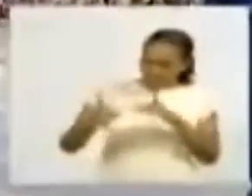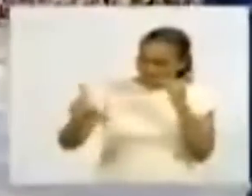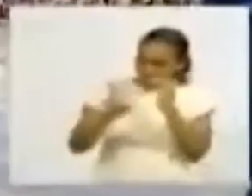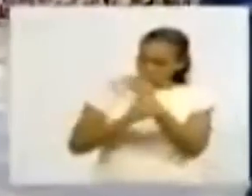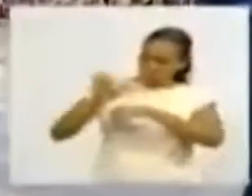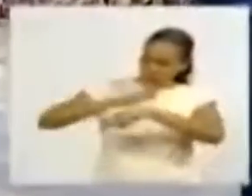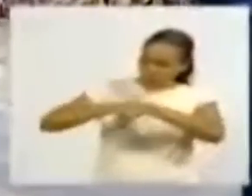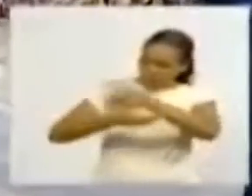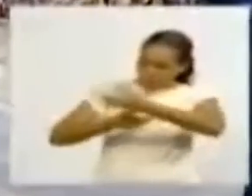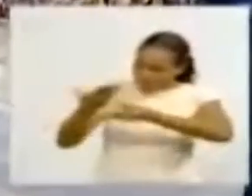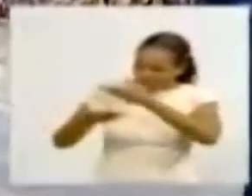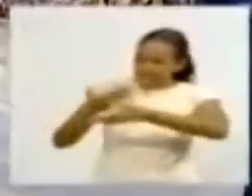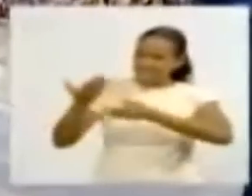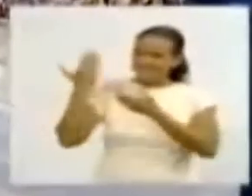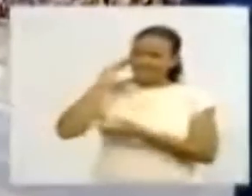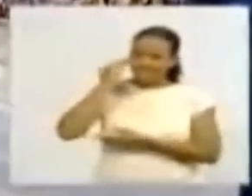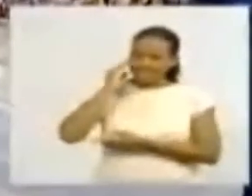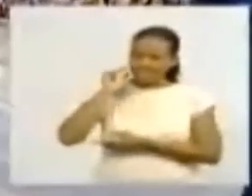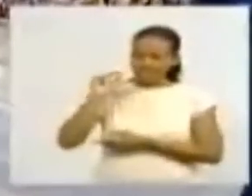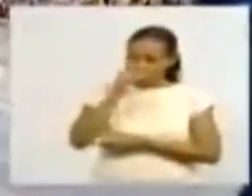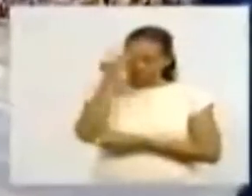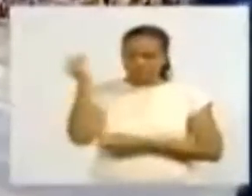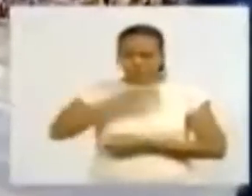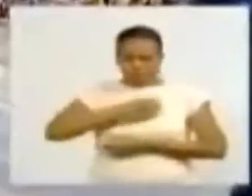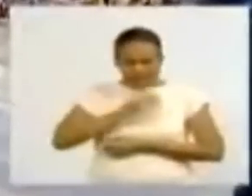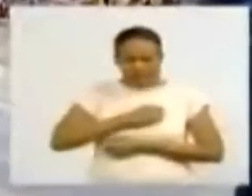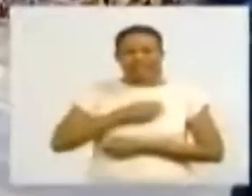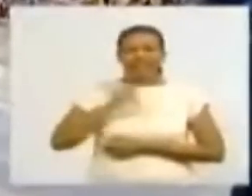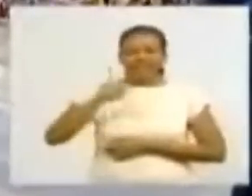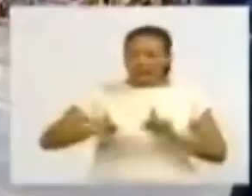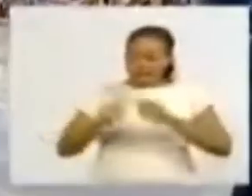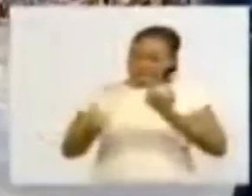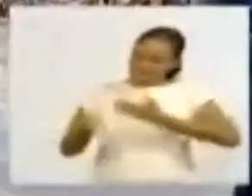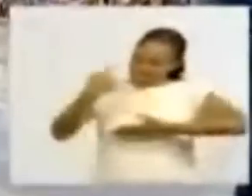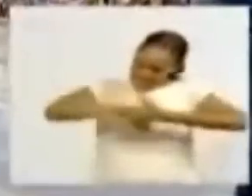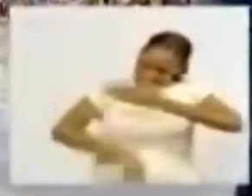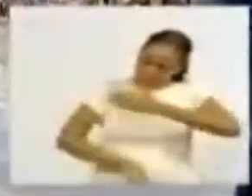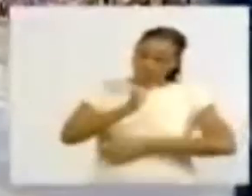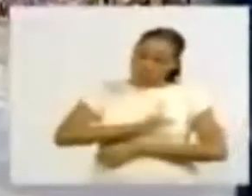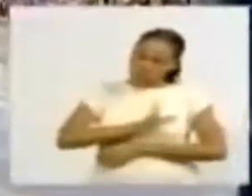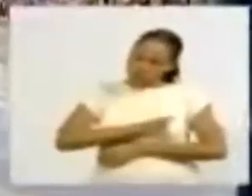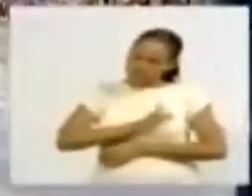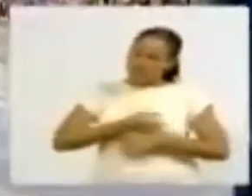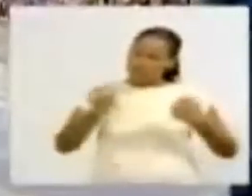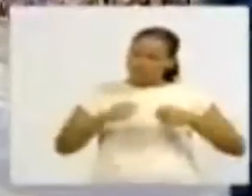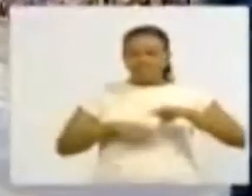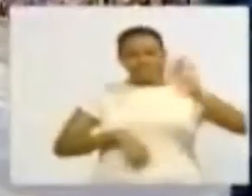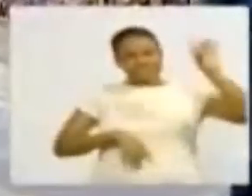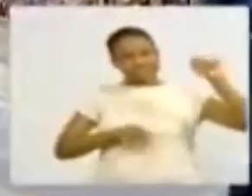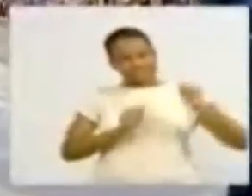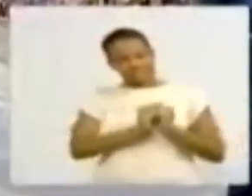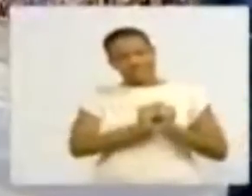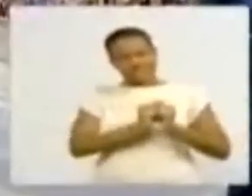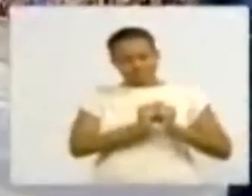daquela aparência pavorosa, cheia de repulsas, ali existia um coração necessitado de Deus.